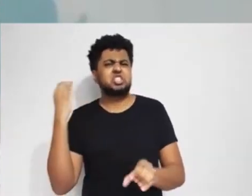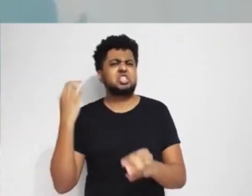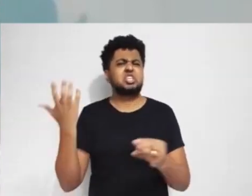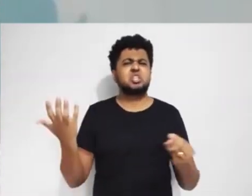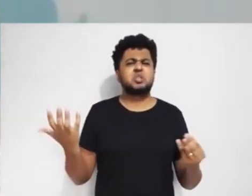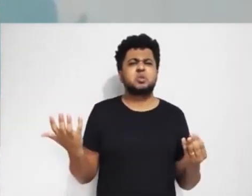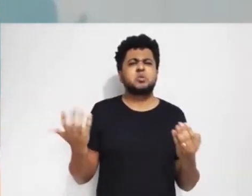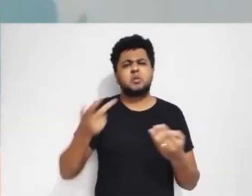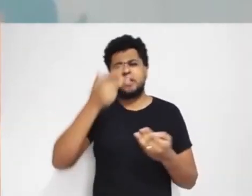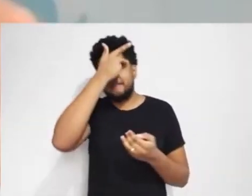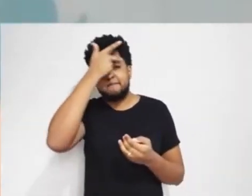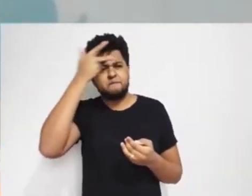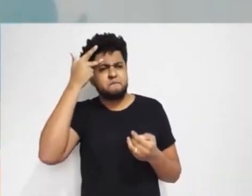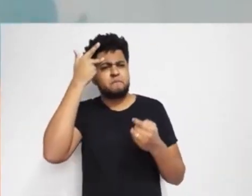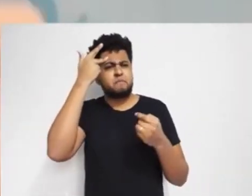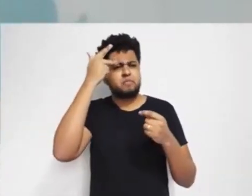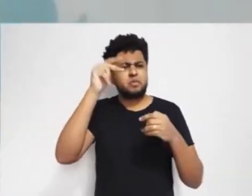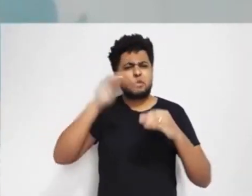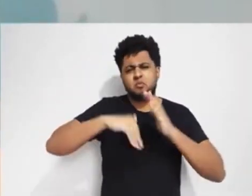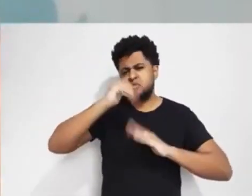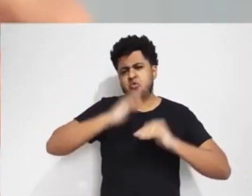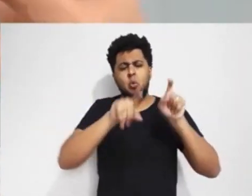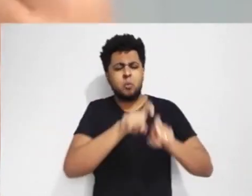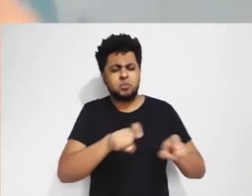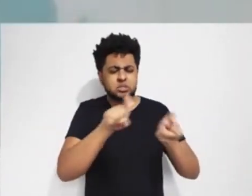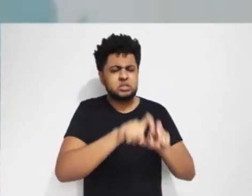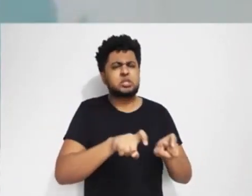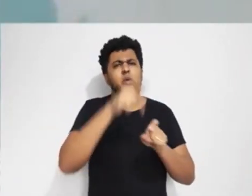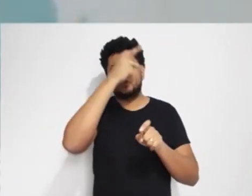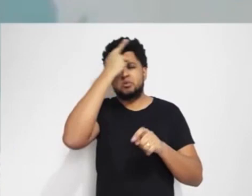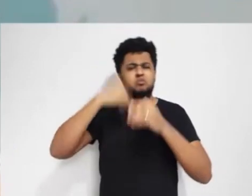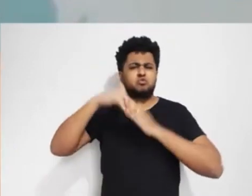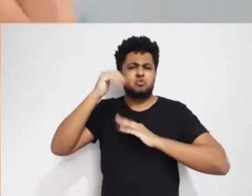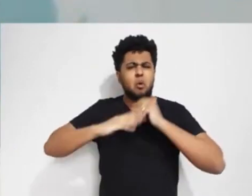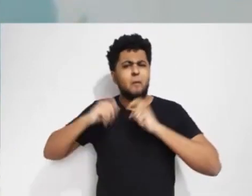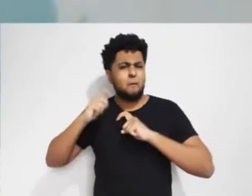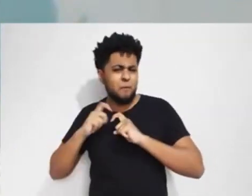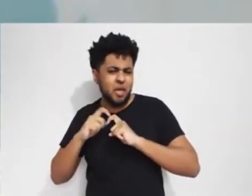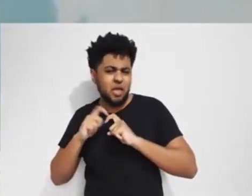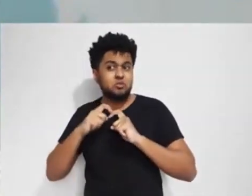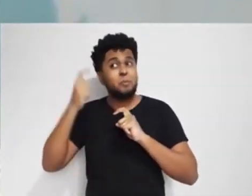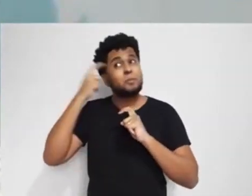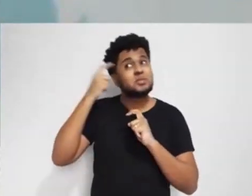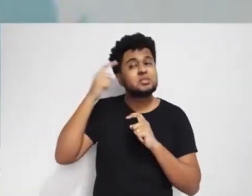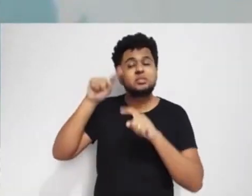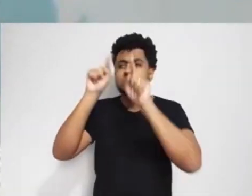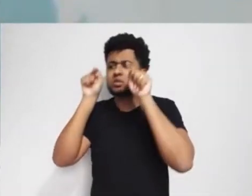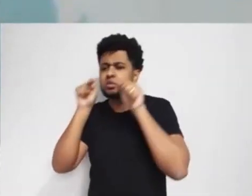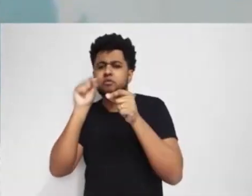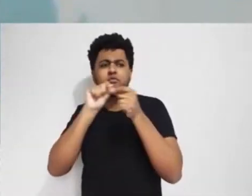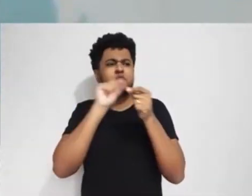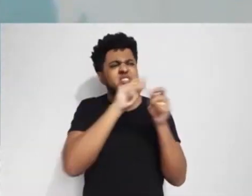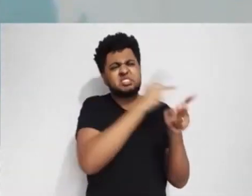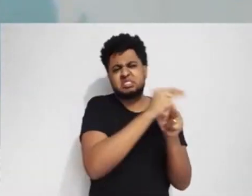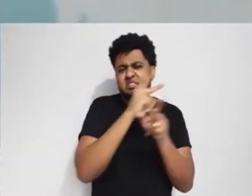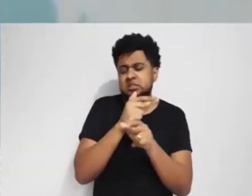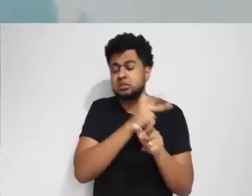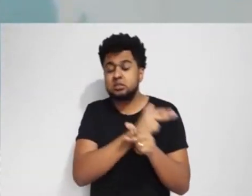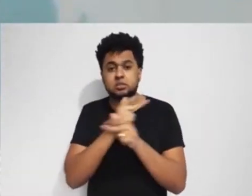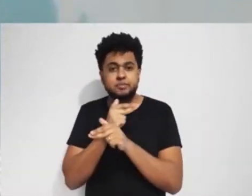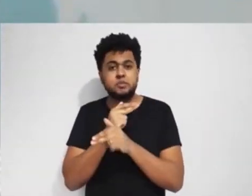de computação, da medicina, o pessoal pensando em soluções, produção de equipamentos. Então, a ciência